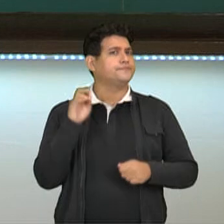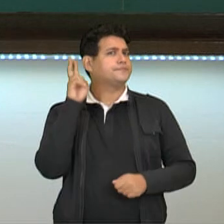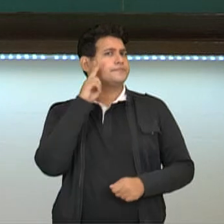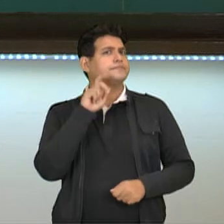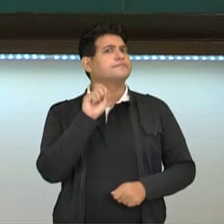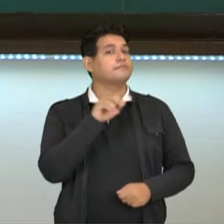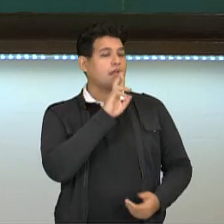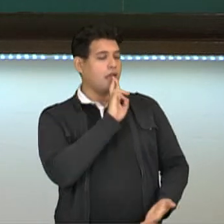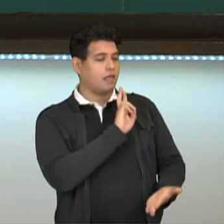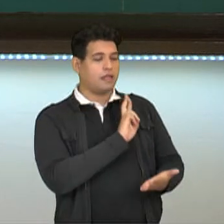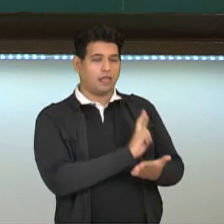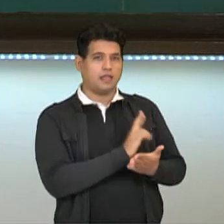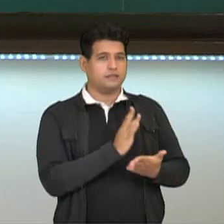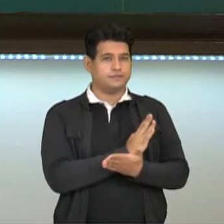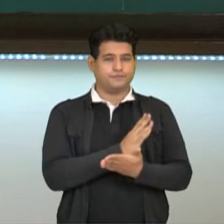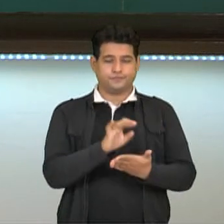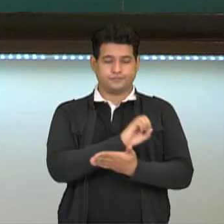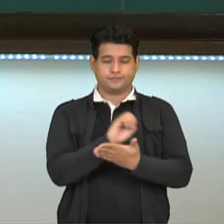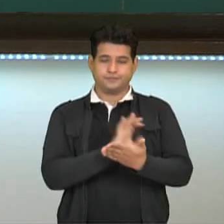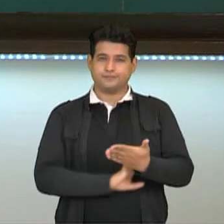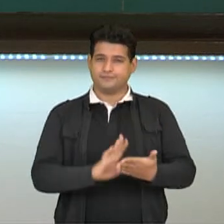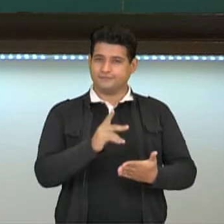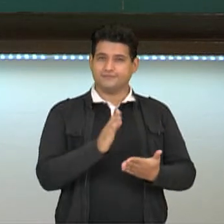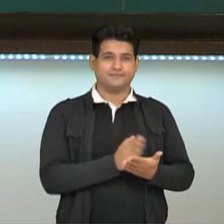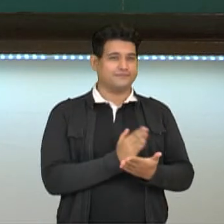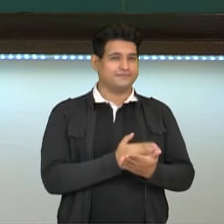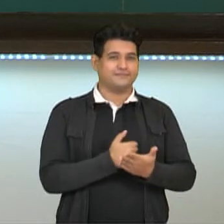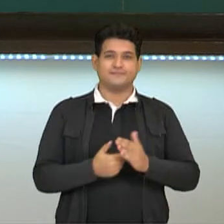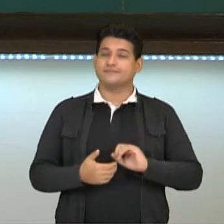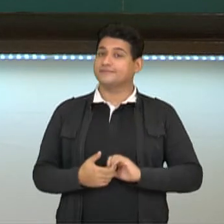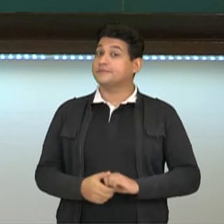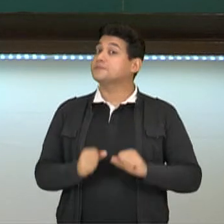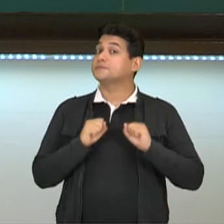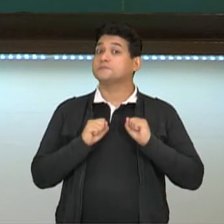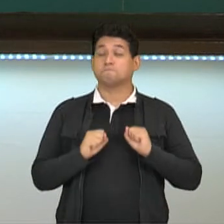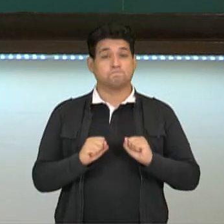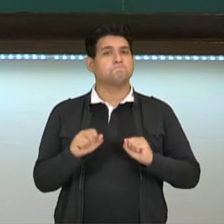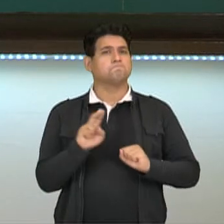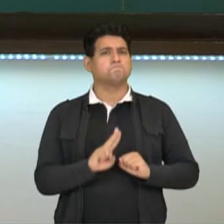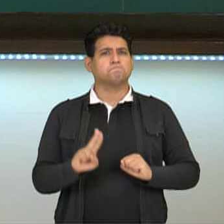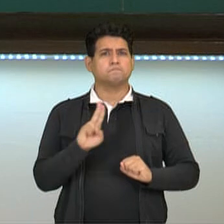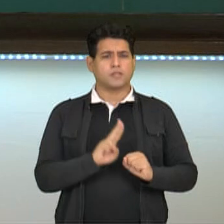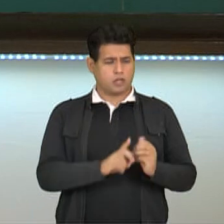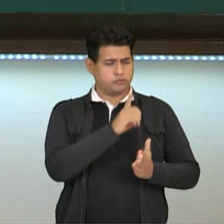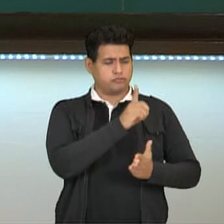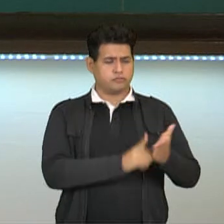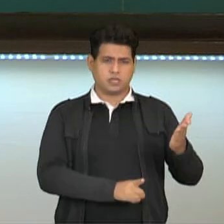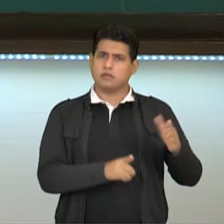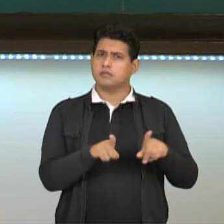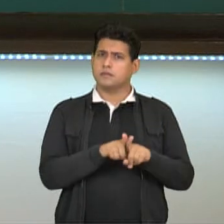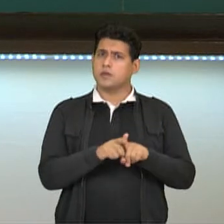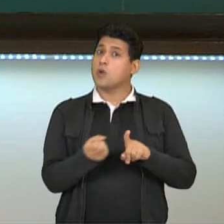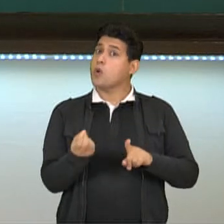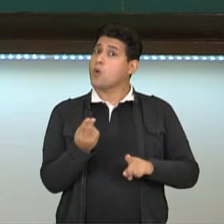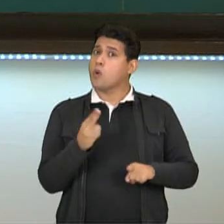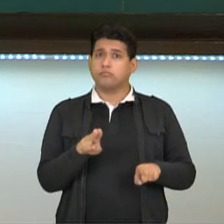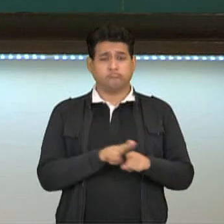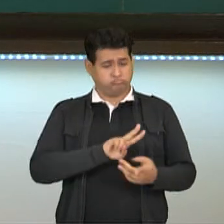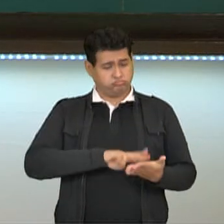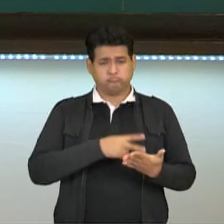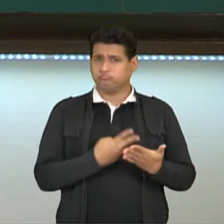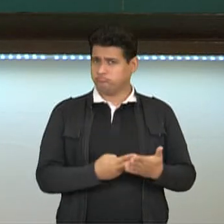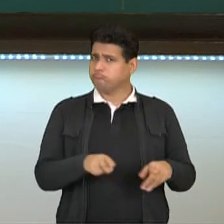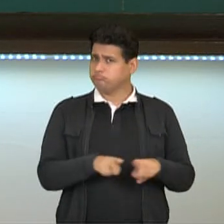também responder alguns exercícios aí no seu caderno. Você pode também pegar um dicionário ou então um tradutor online e já